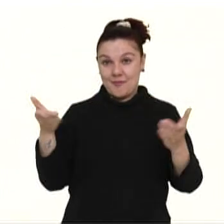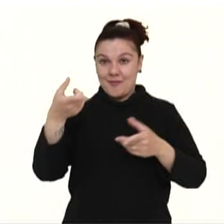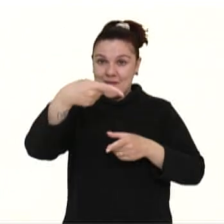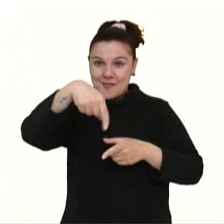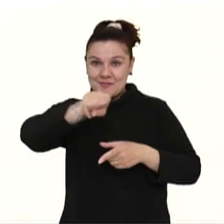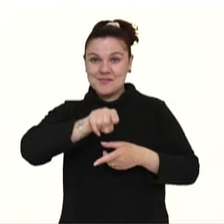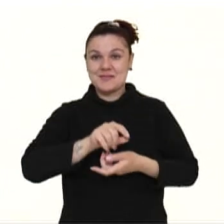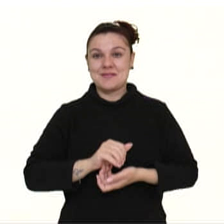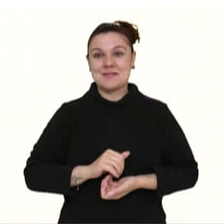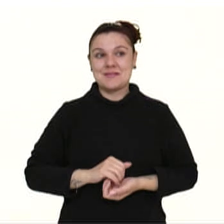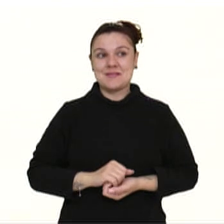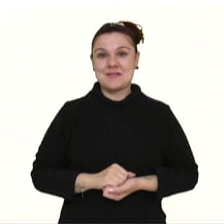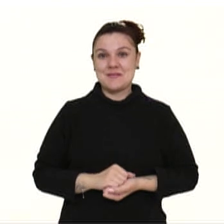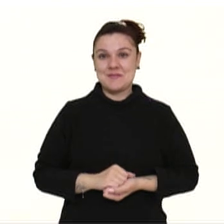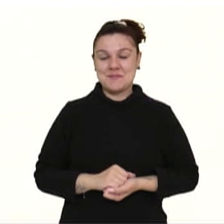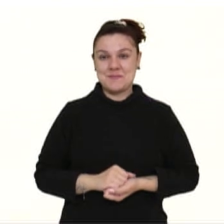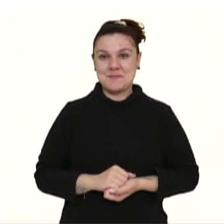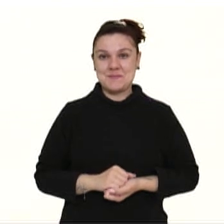vocês.